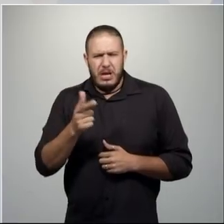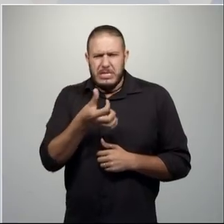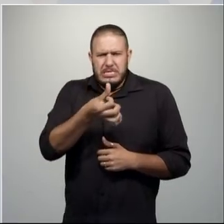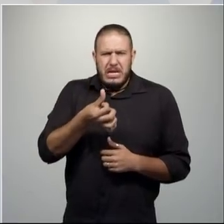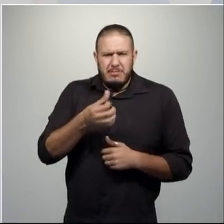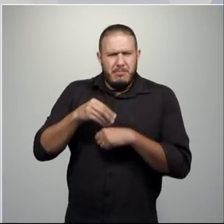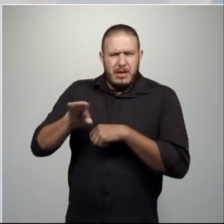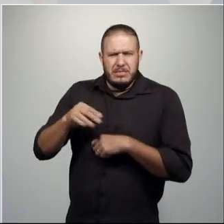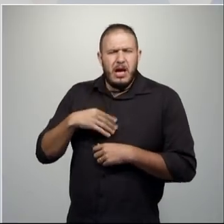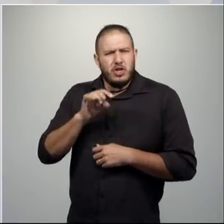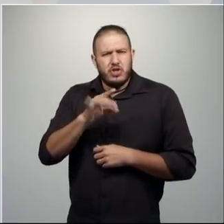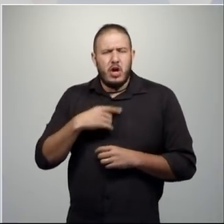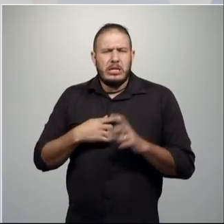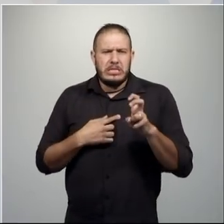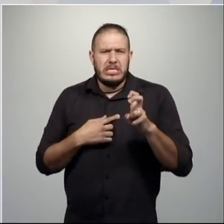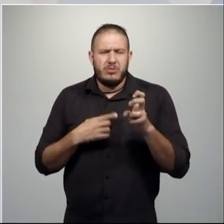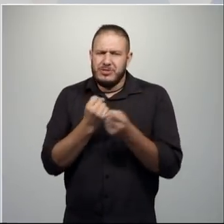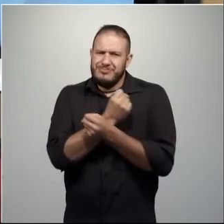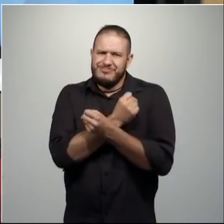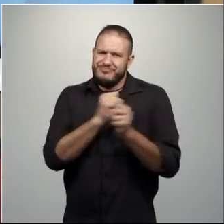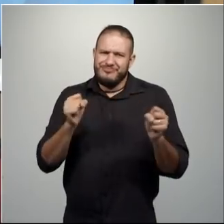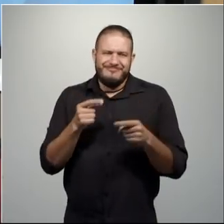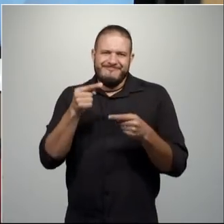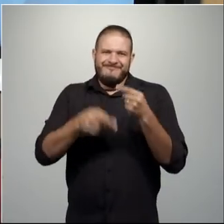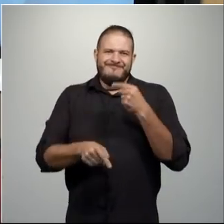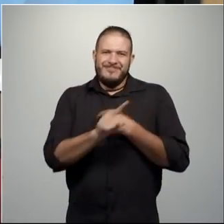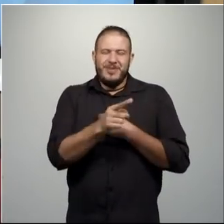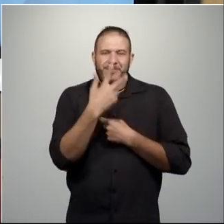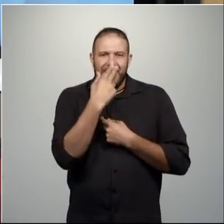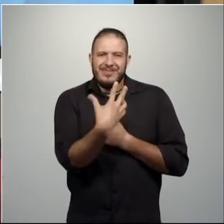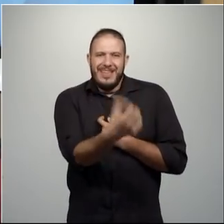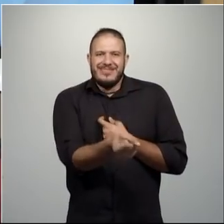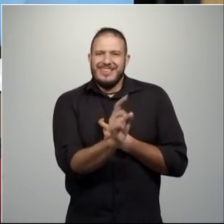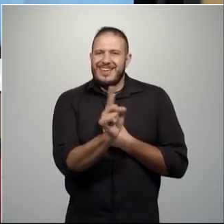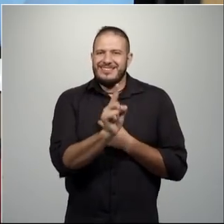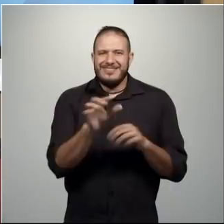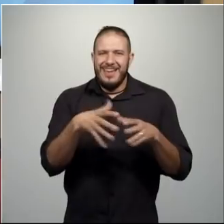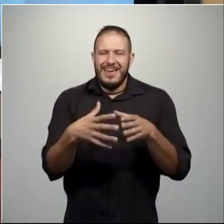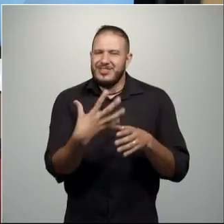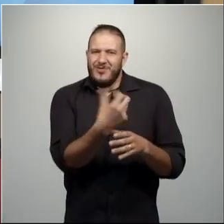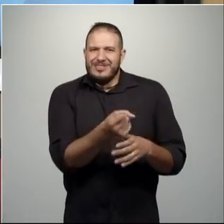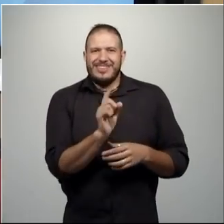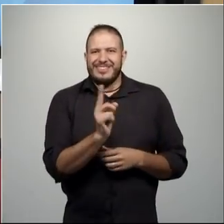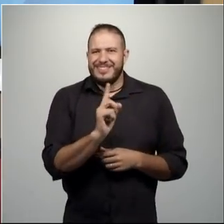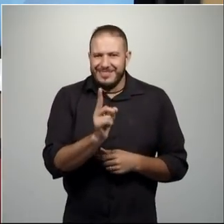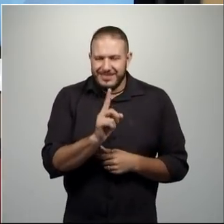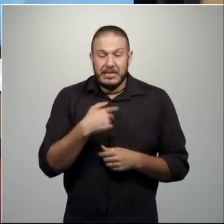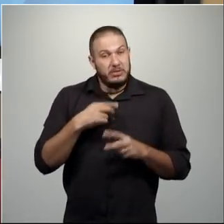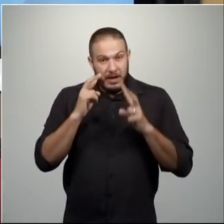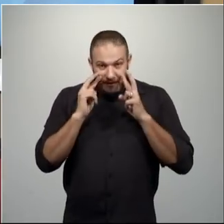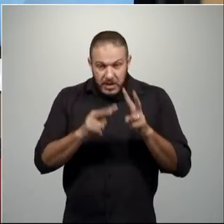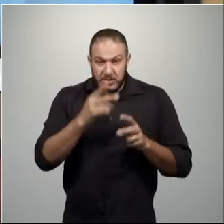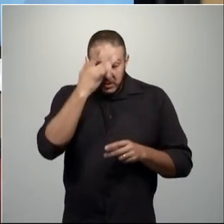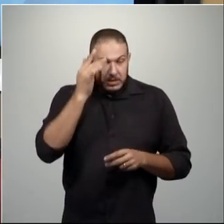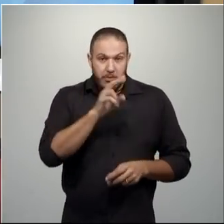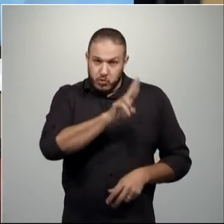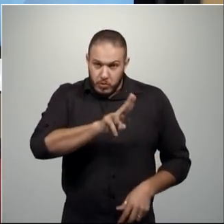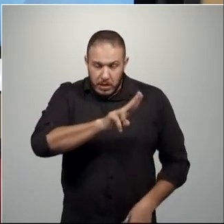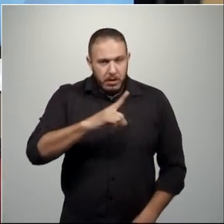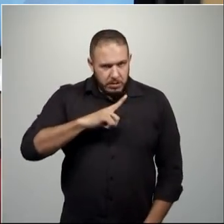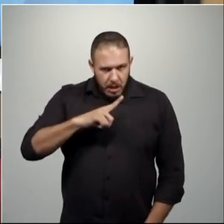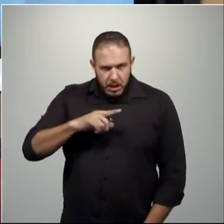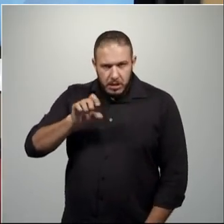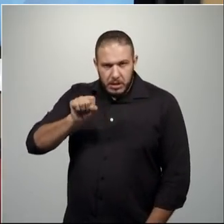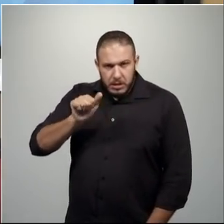5 então essa transação é inválida vai ser rejeitado na rede então esse tipo de verificação é feita se o usuário tem salto ou não enfim